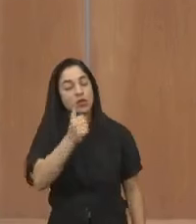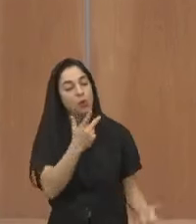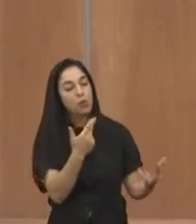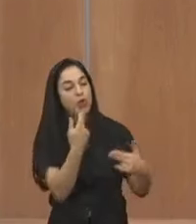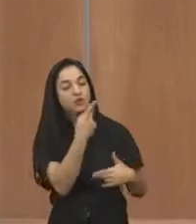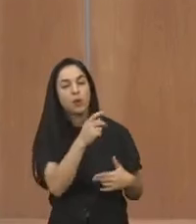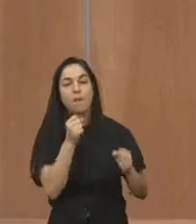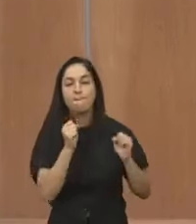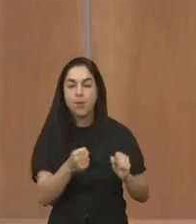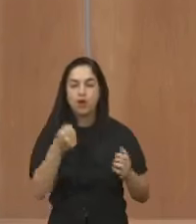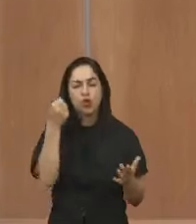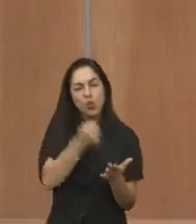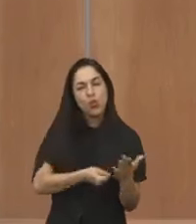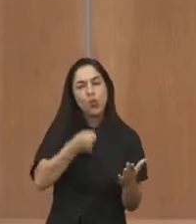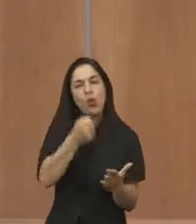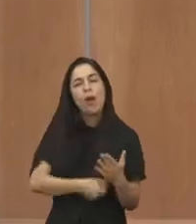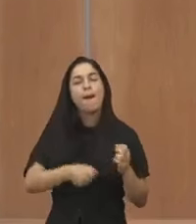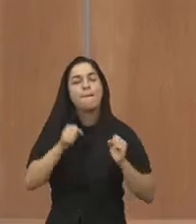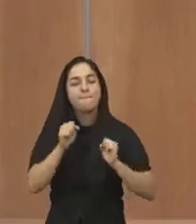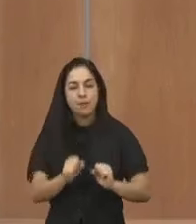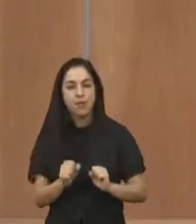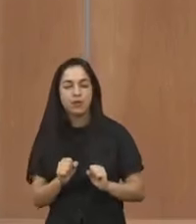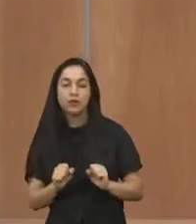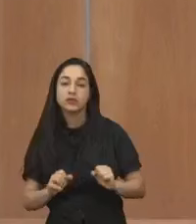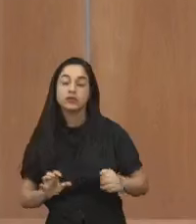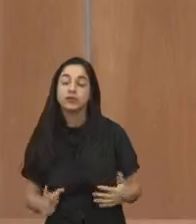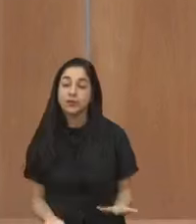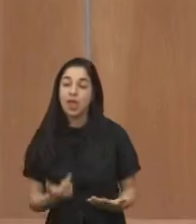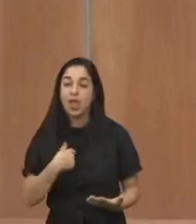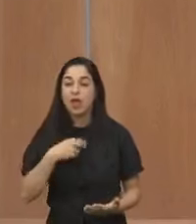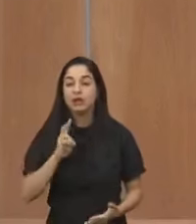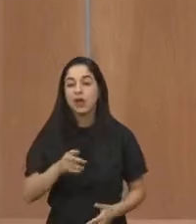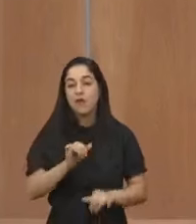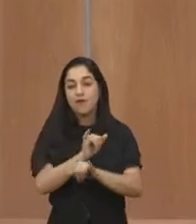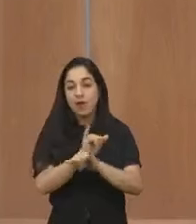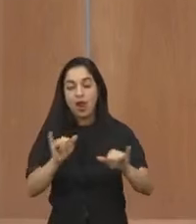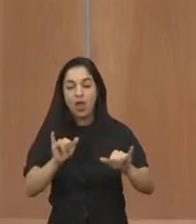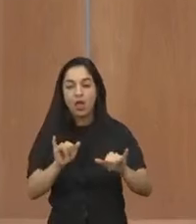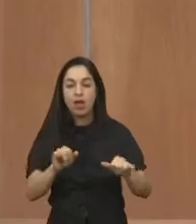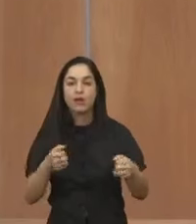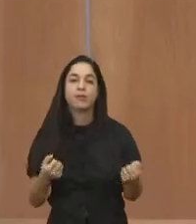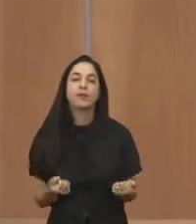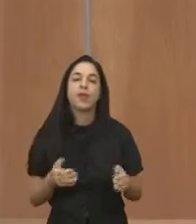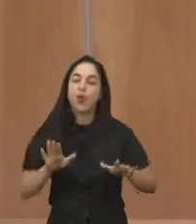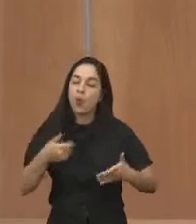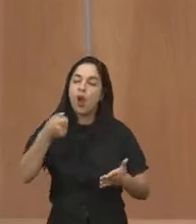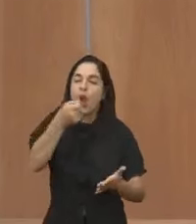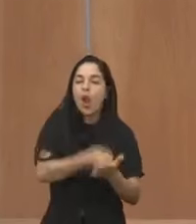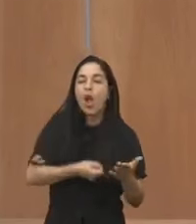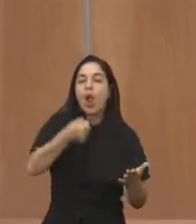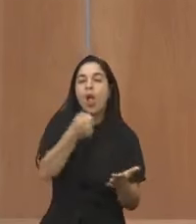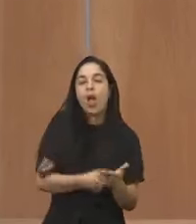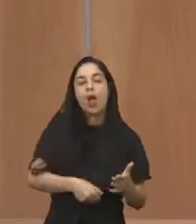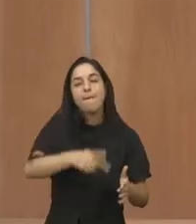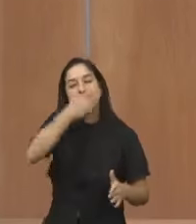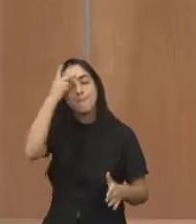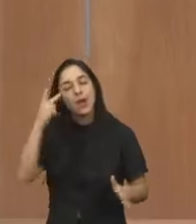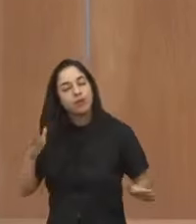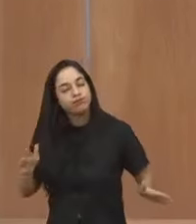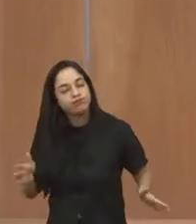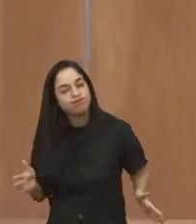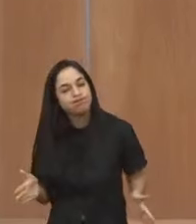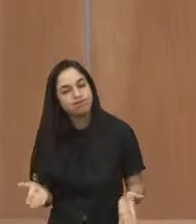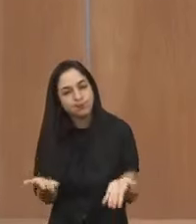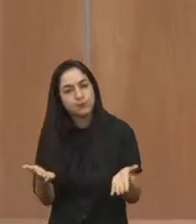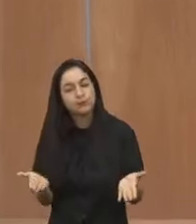a luta, para que possa fazer as reivindicações. E eu sempre falei, é só através da luta e da mobilização é que a gente